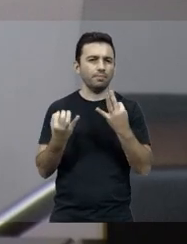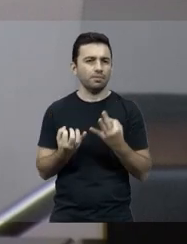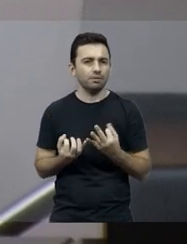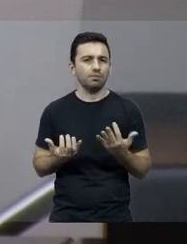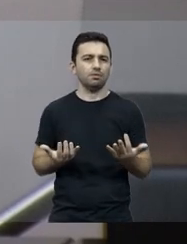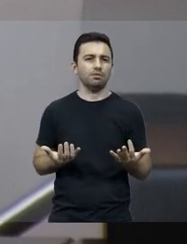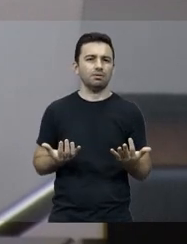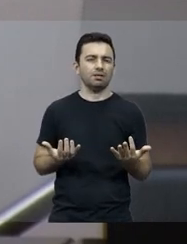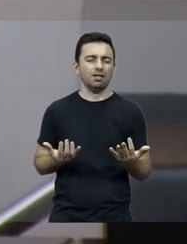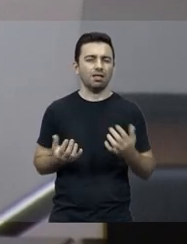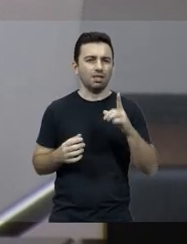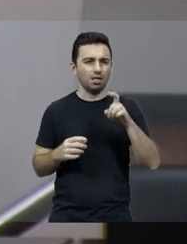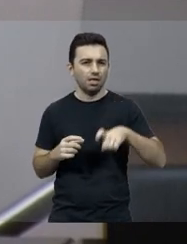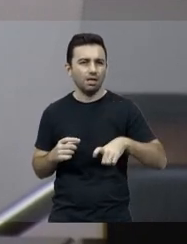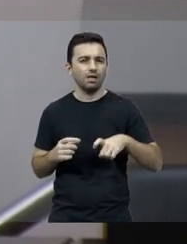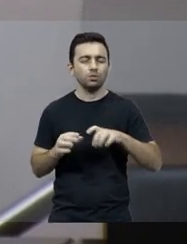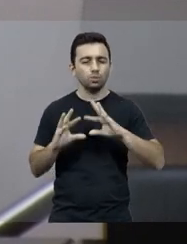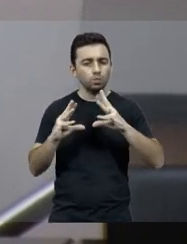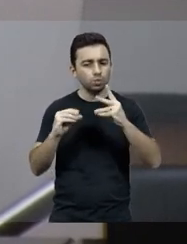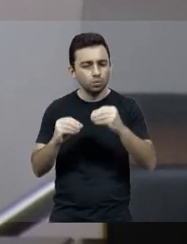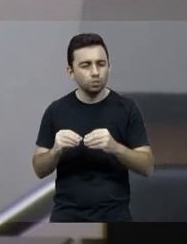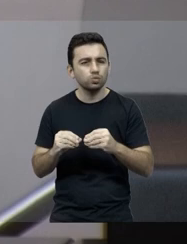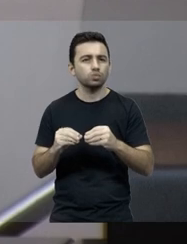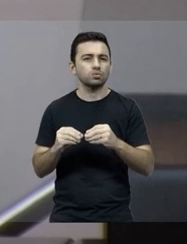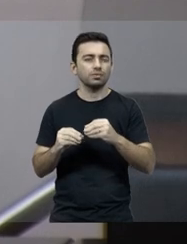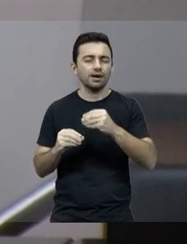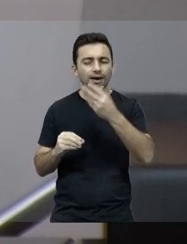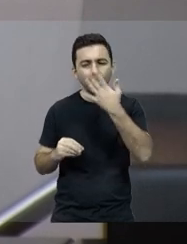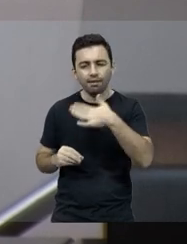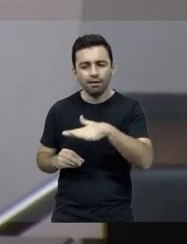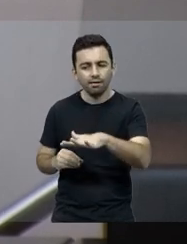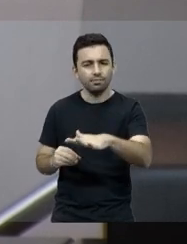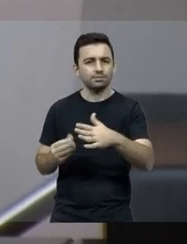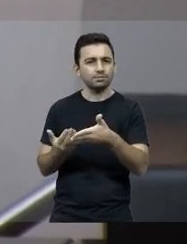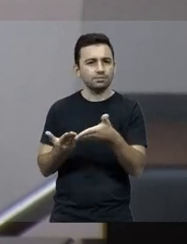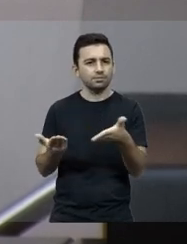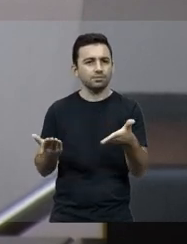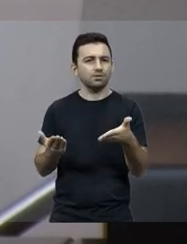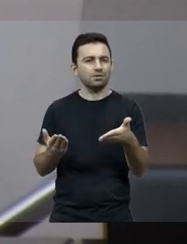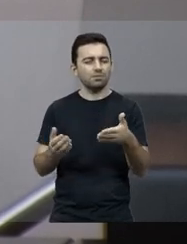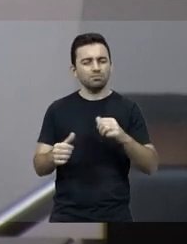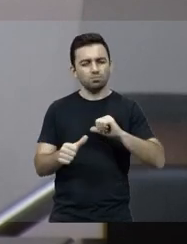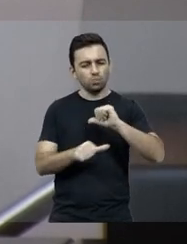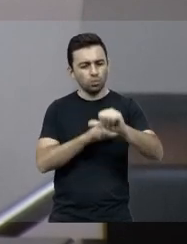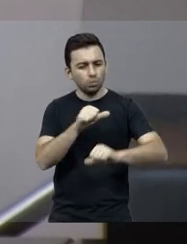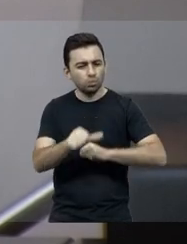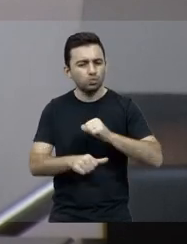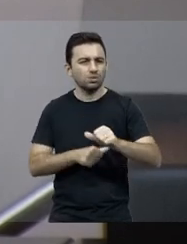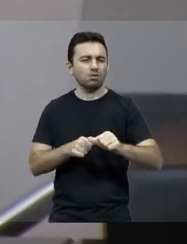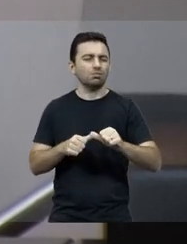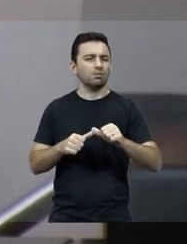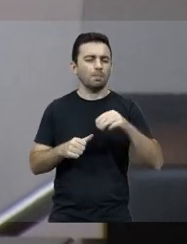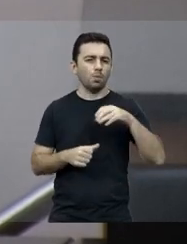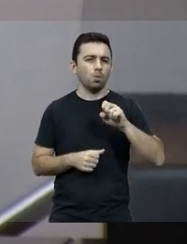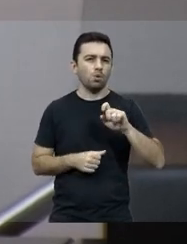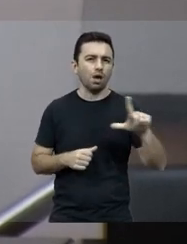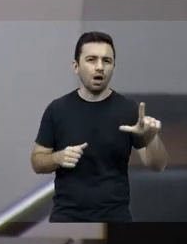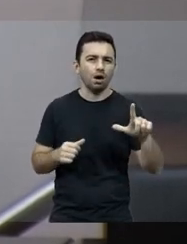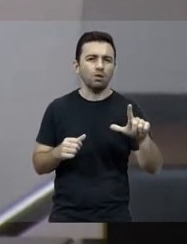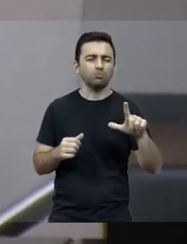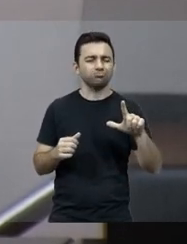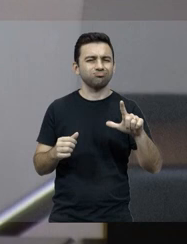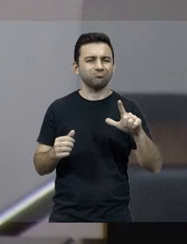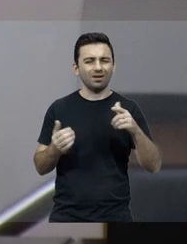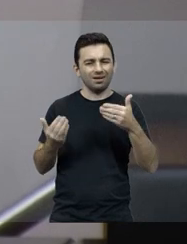a sexualidade infantil, destruindo os nossos princípios éticos e morais, sobretudo do cristianismo. E